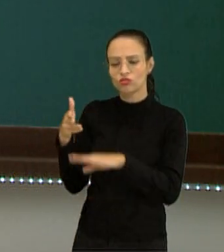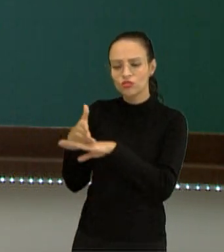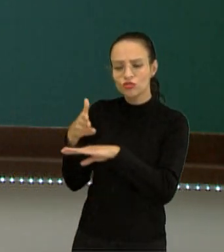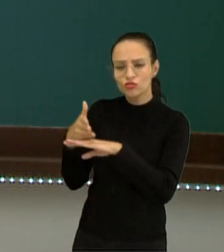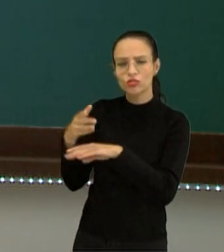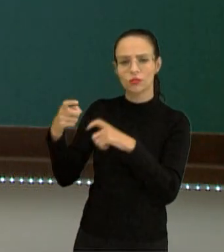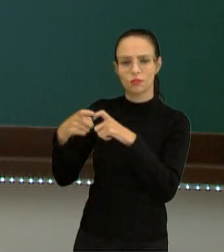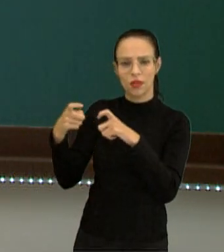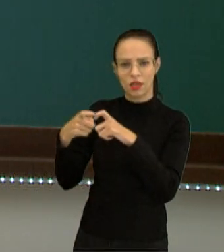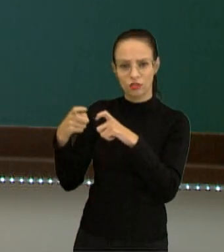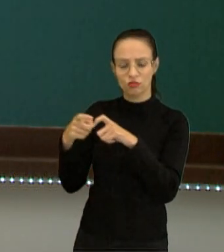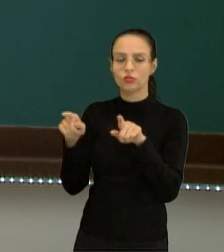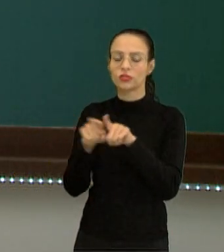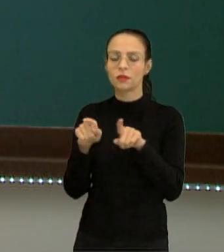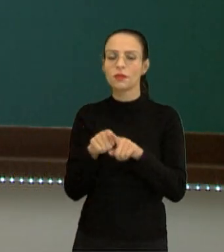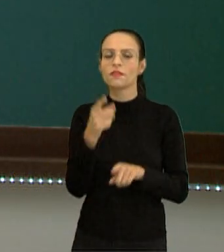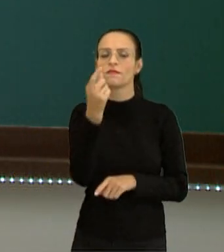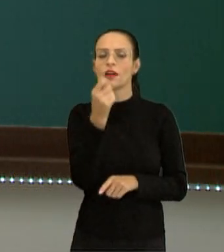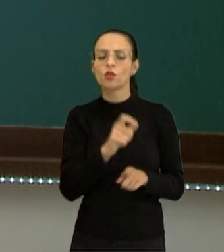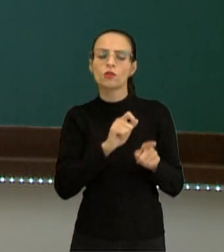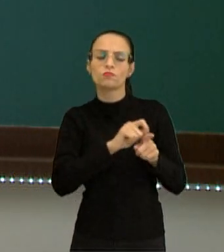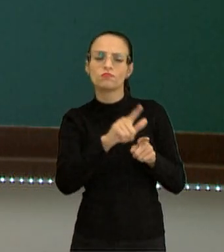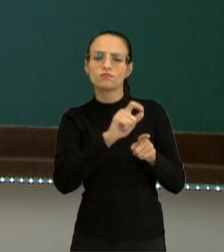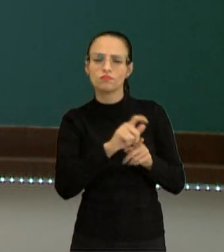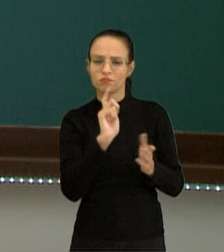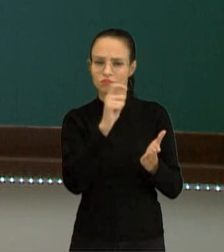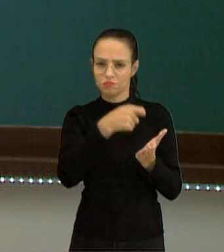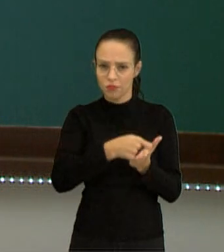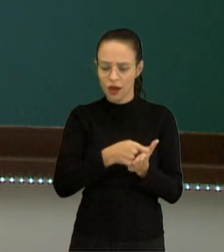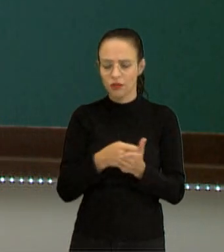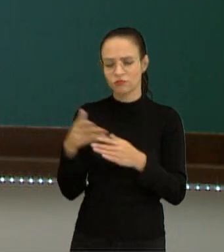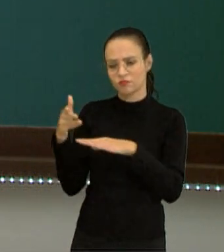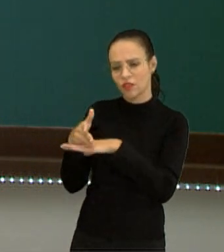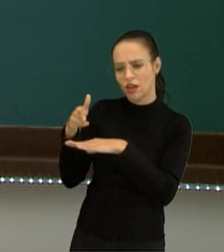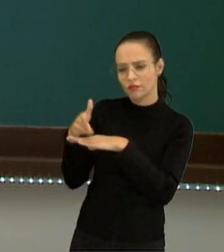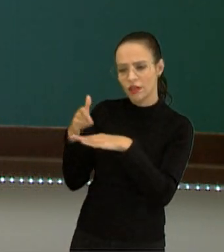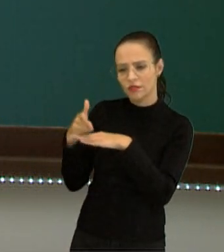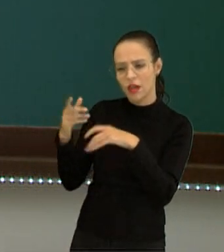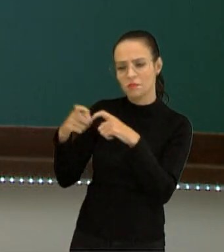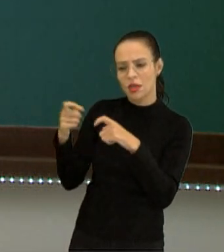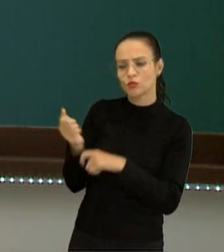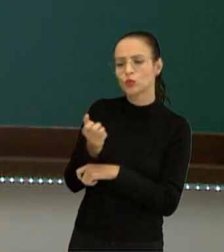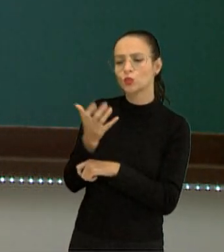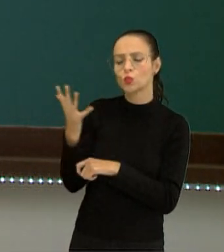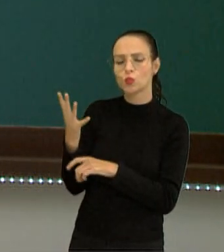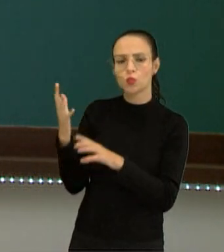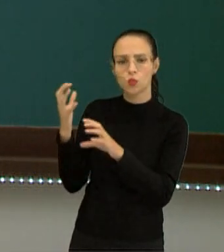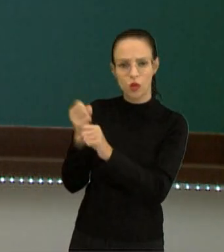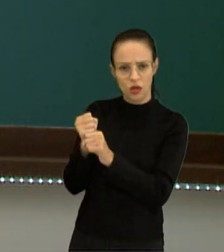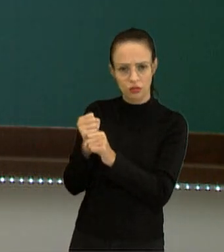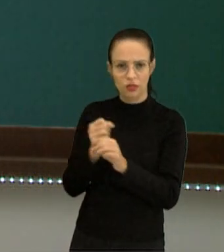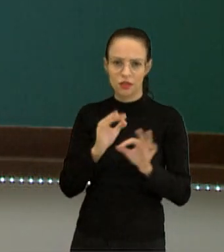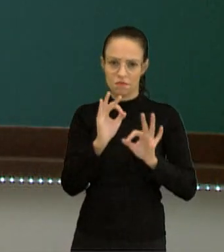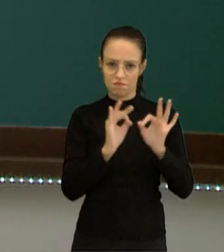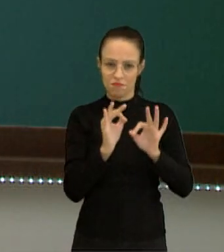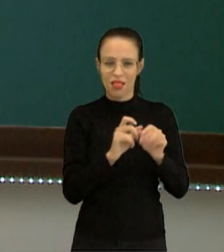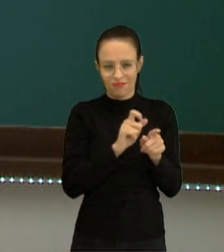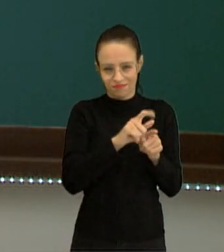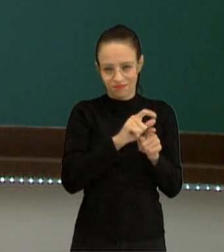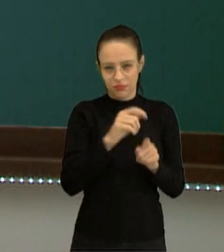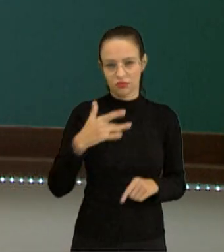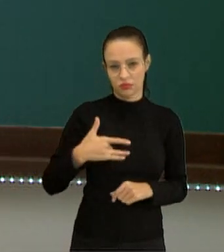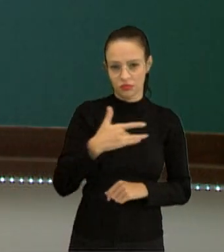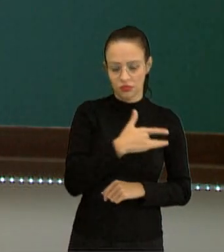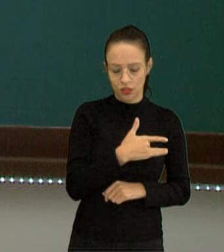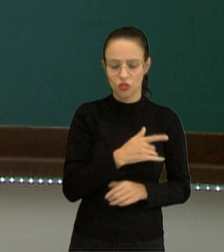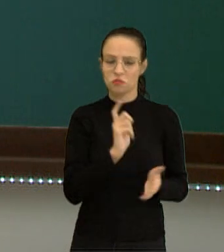em relação também ao valor pago. Então, quanto, né, conforme as consultas que eu vou fazendo em determinado plano aí de saúde que eu tenho, eu